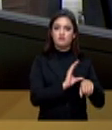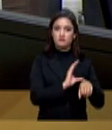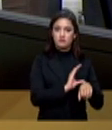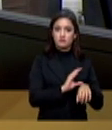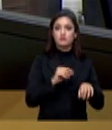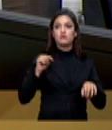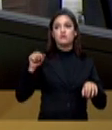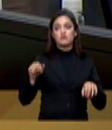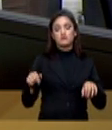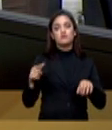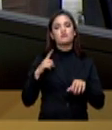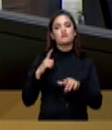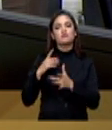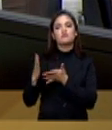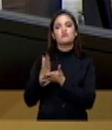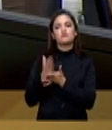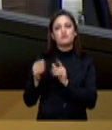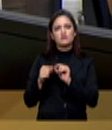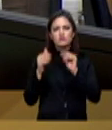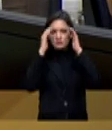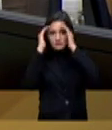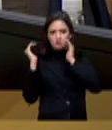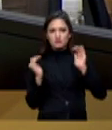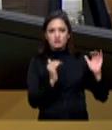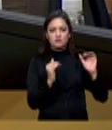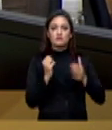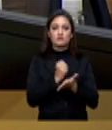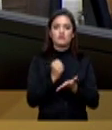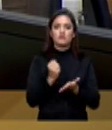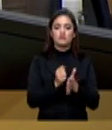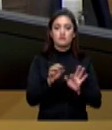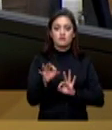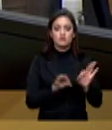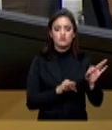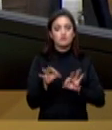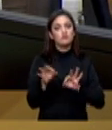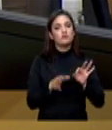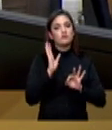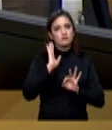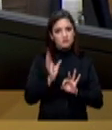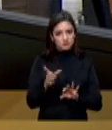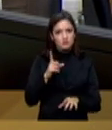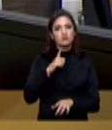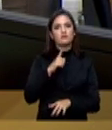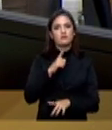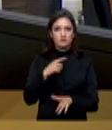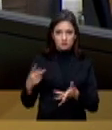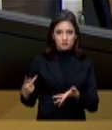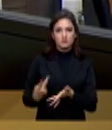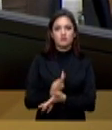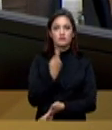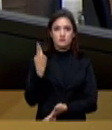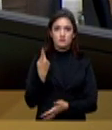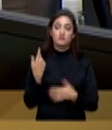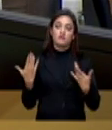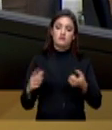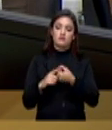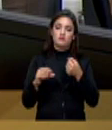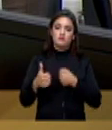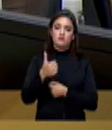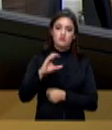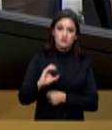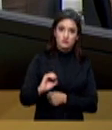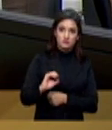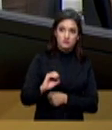Constituição quantos contratos de programa regularmente vigilante a fim de que os artigos 10 a